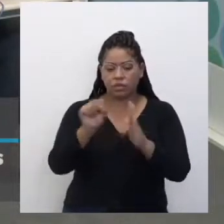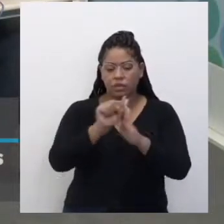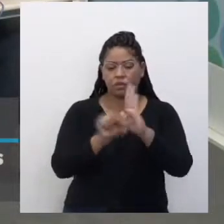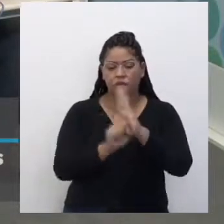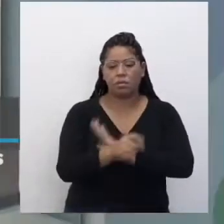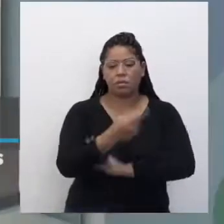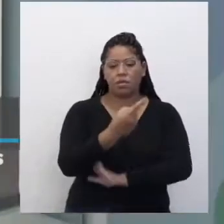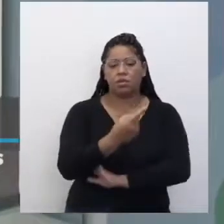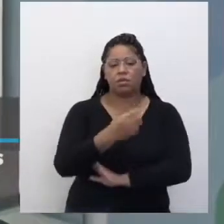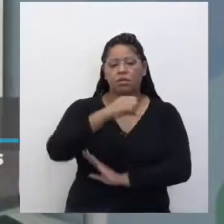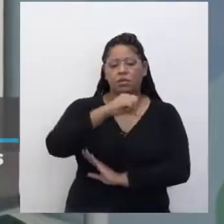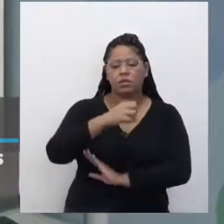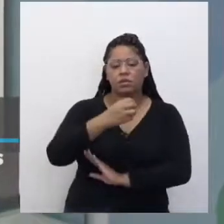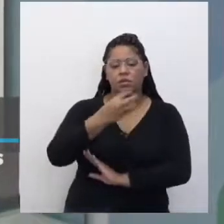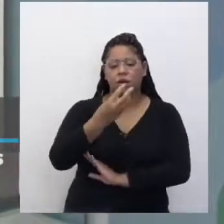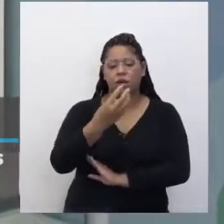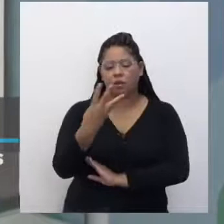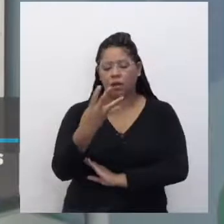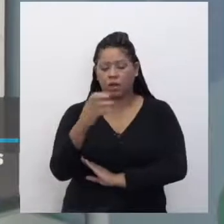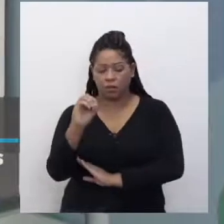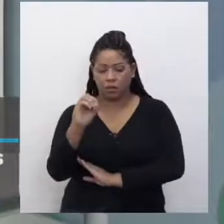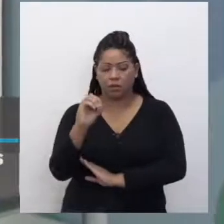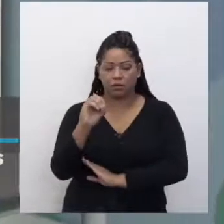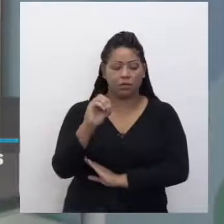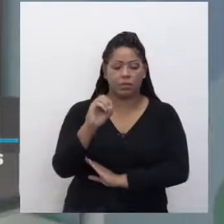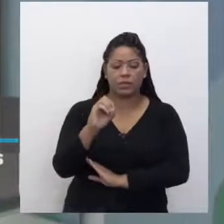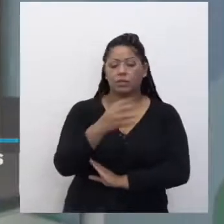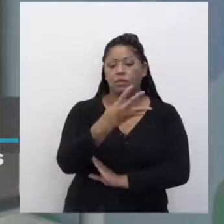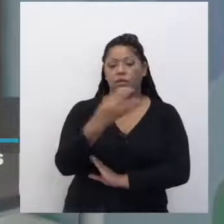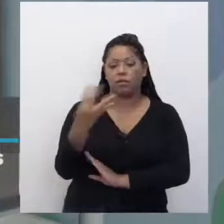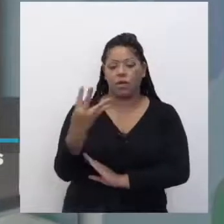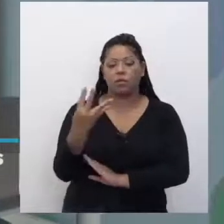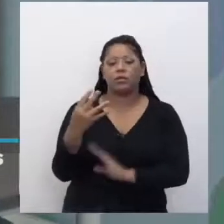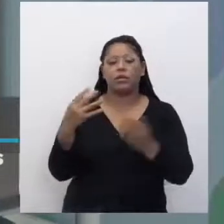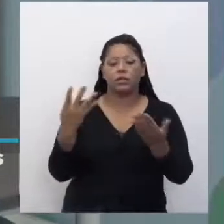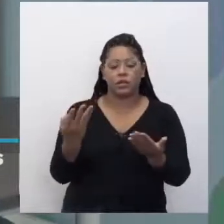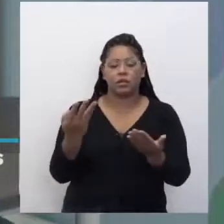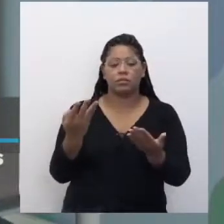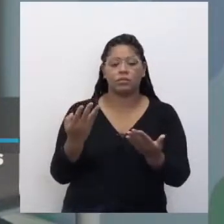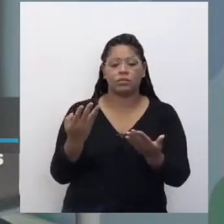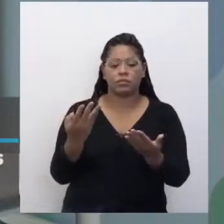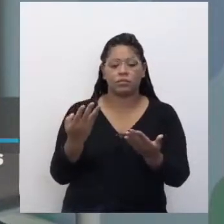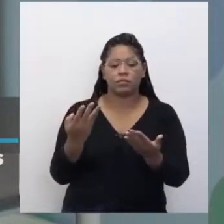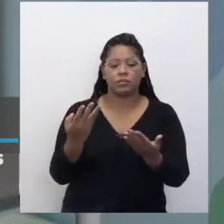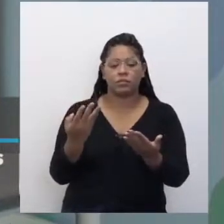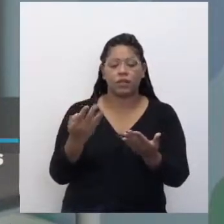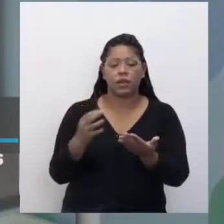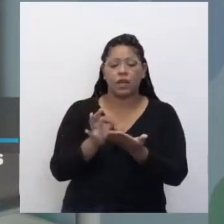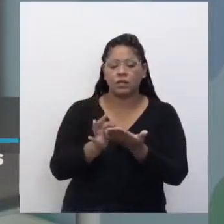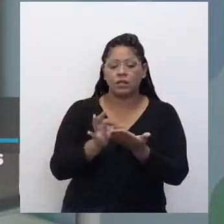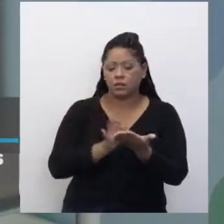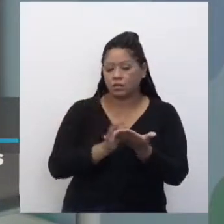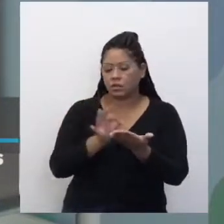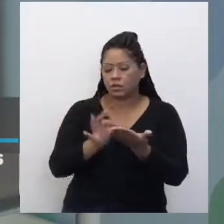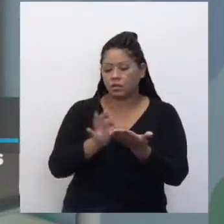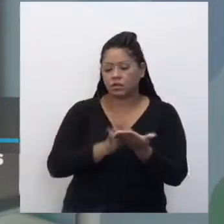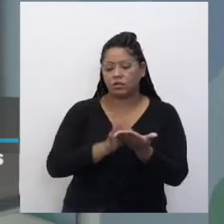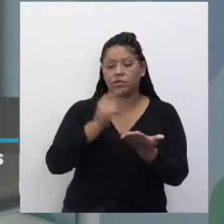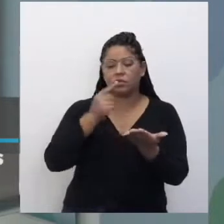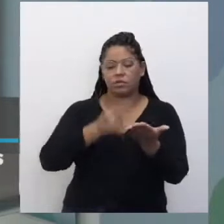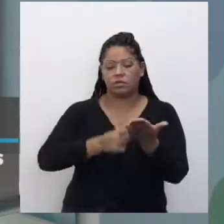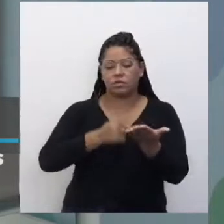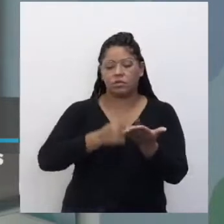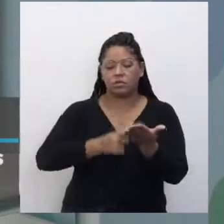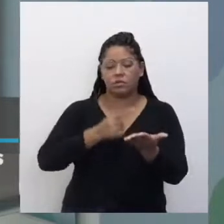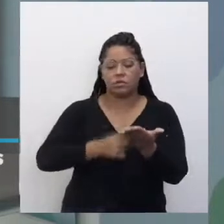se unificou aí com a dolarização das moedas mundiais, né? Então nós tivemos o Tratado de Bretton Woods em 1944, né?